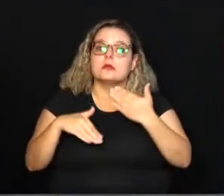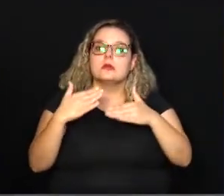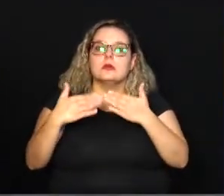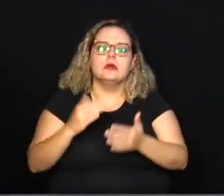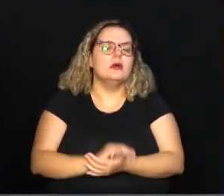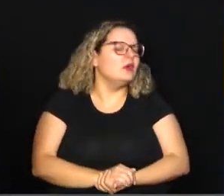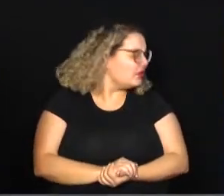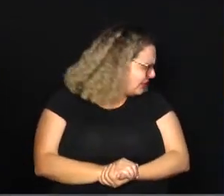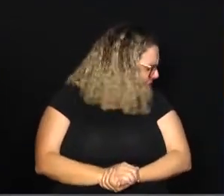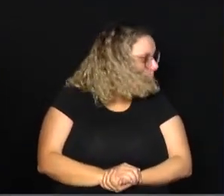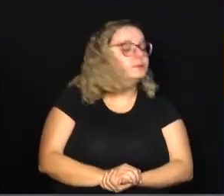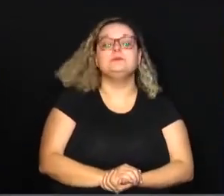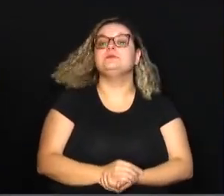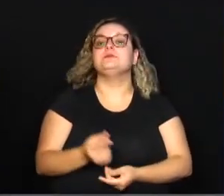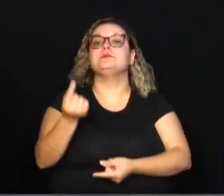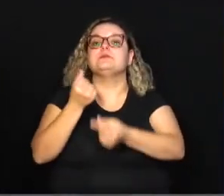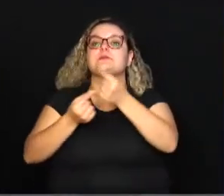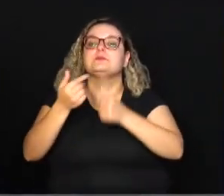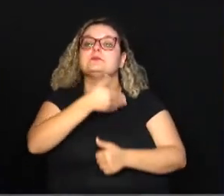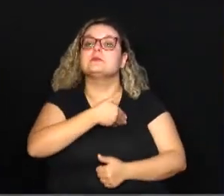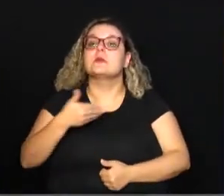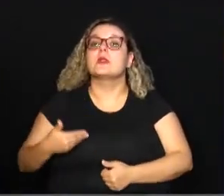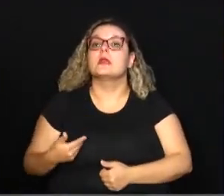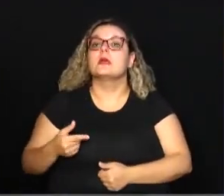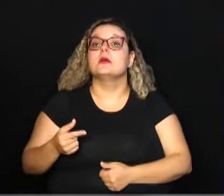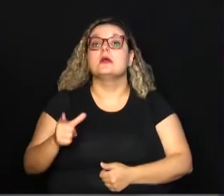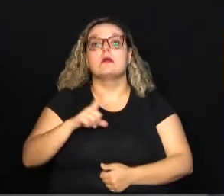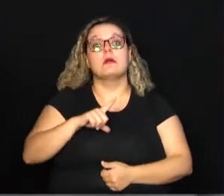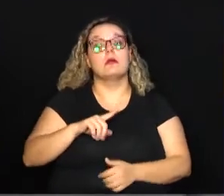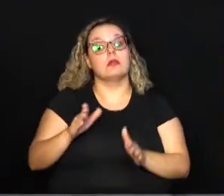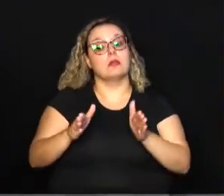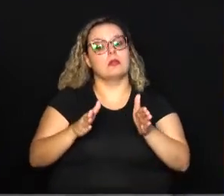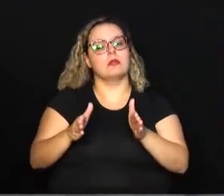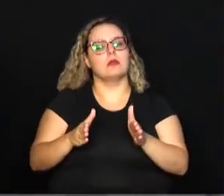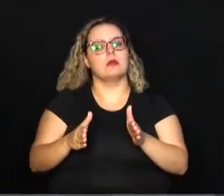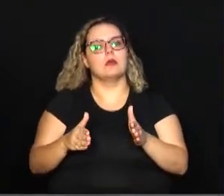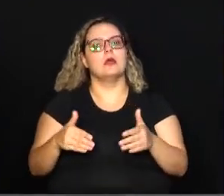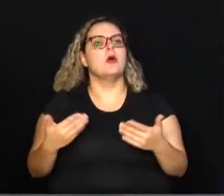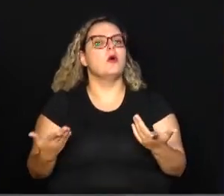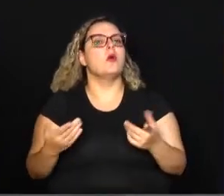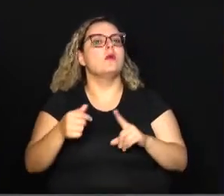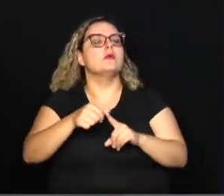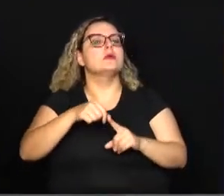público é finito. Então, agora, como é que vai ser em maio aqui?